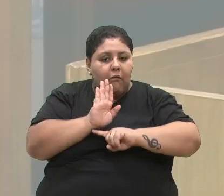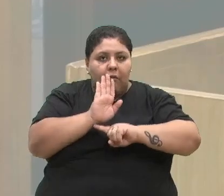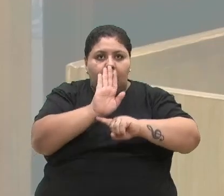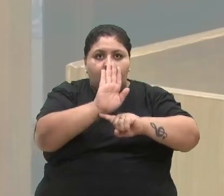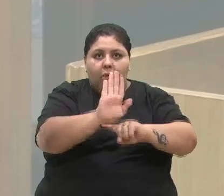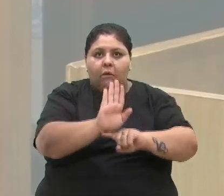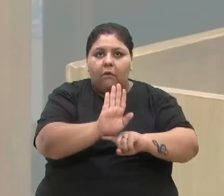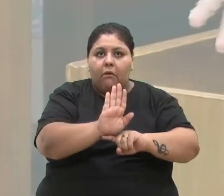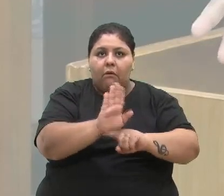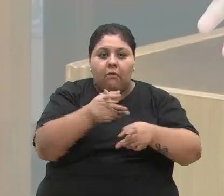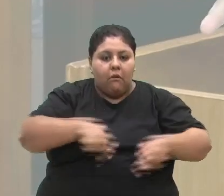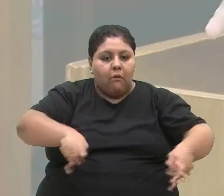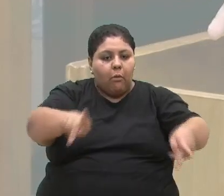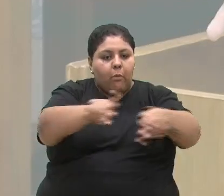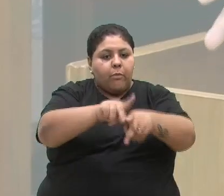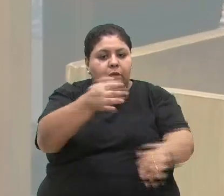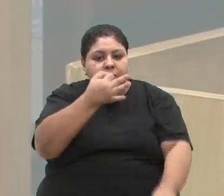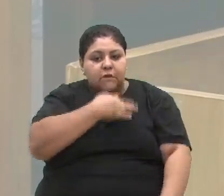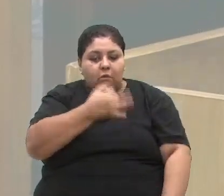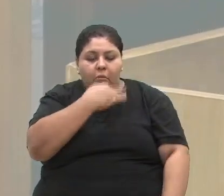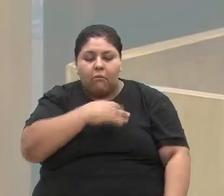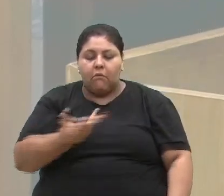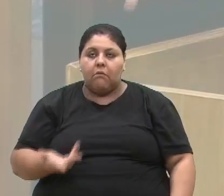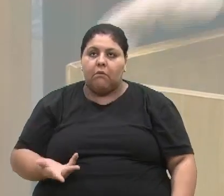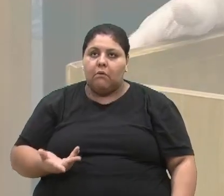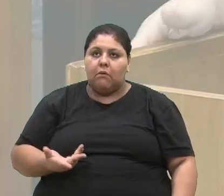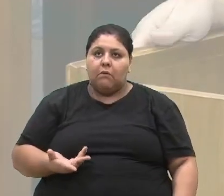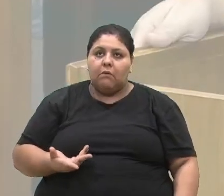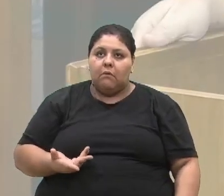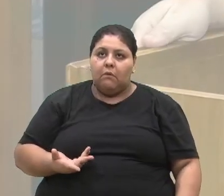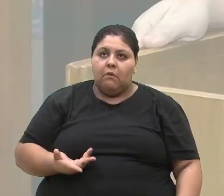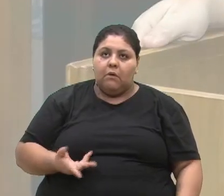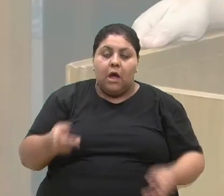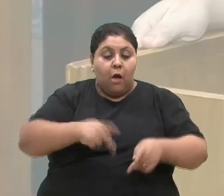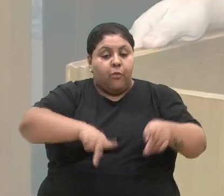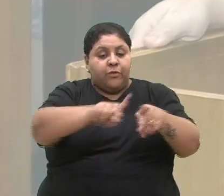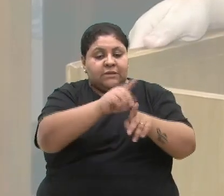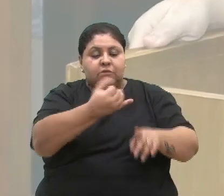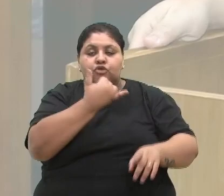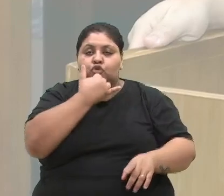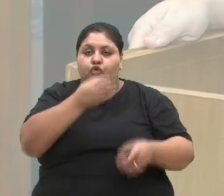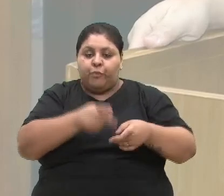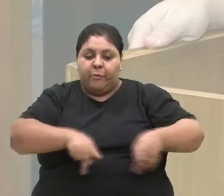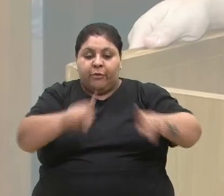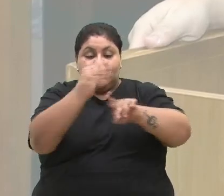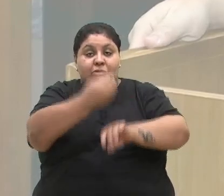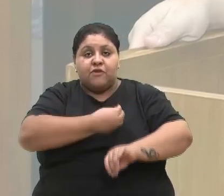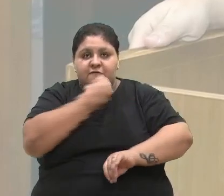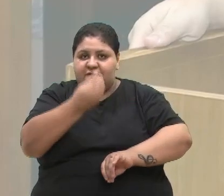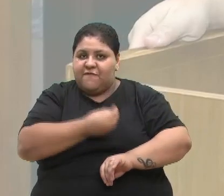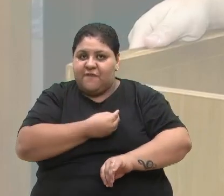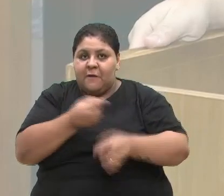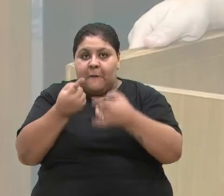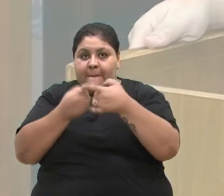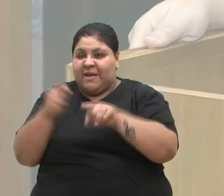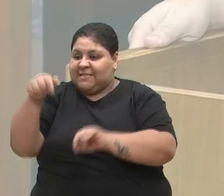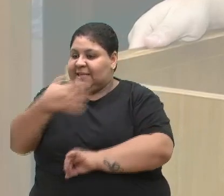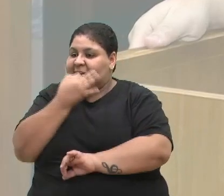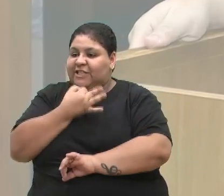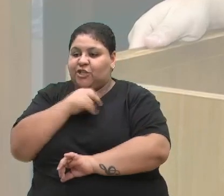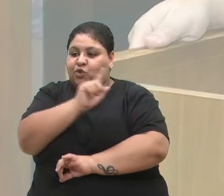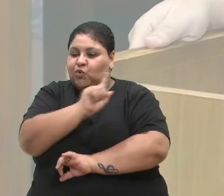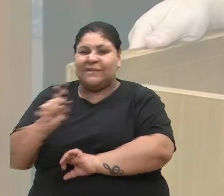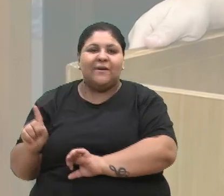a população que lá vive, menos em Caxias do Sul, que não tem jeito de a gente